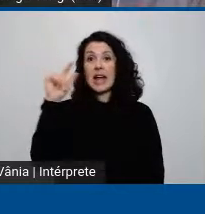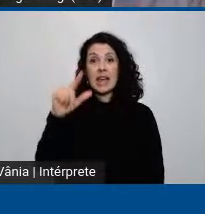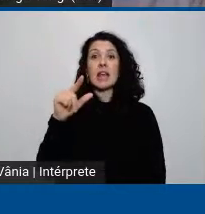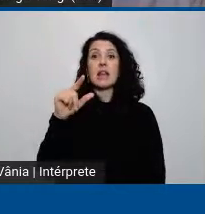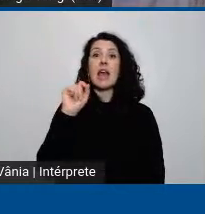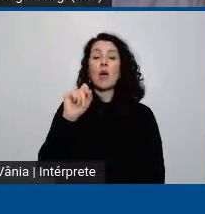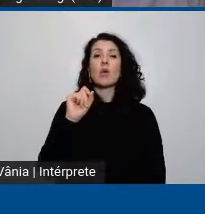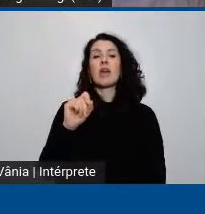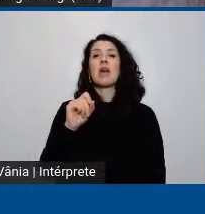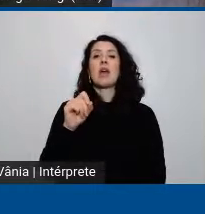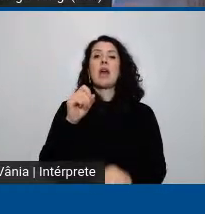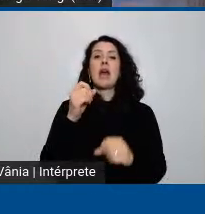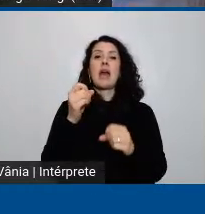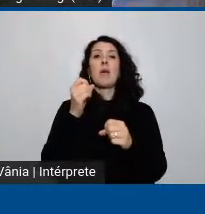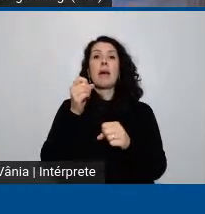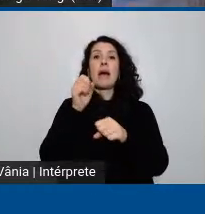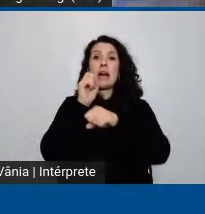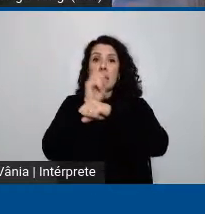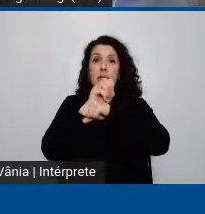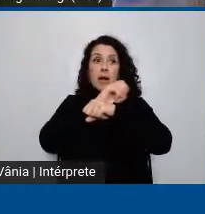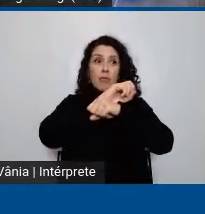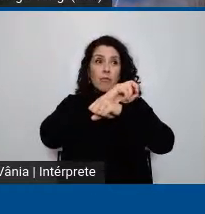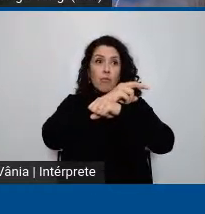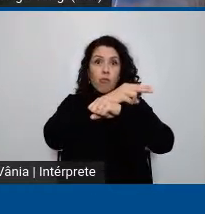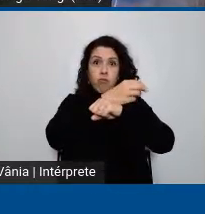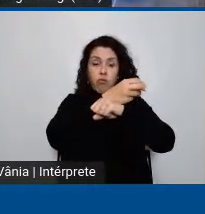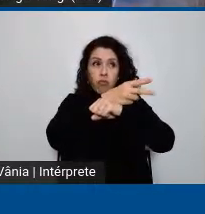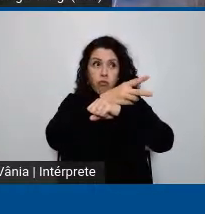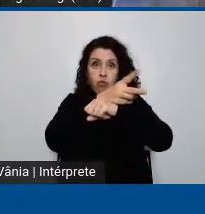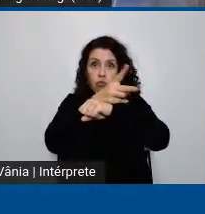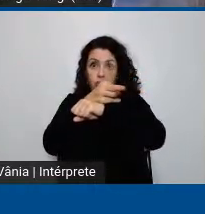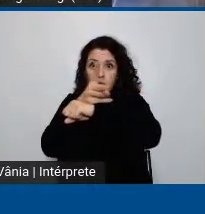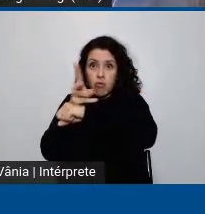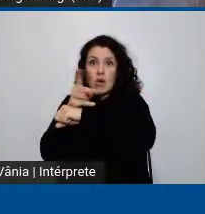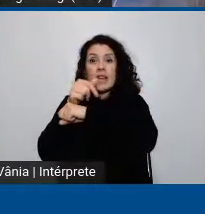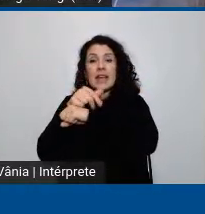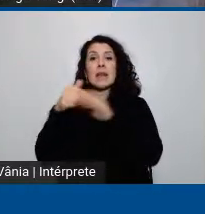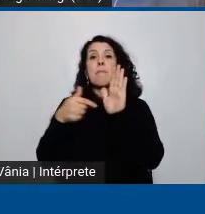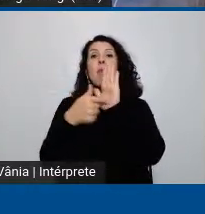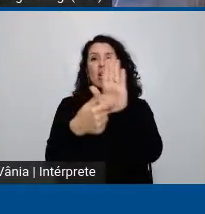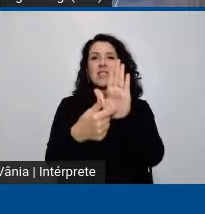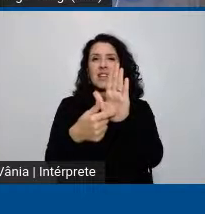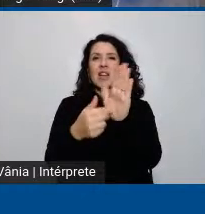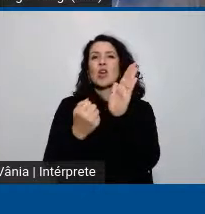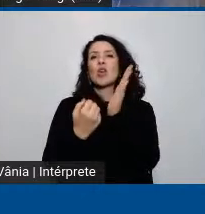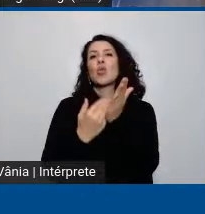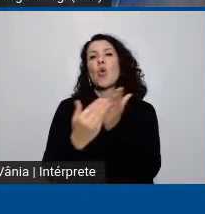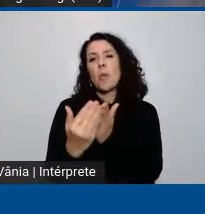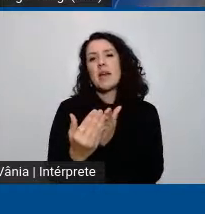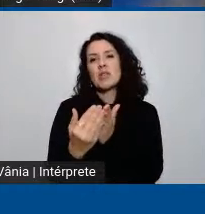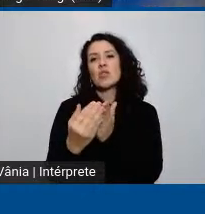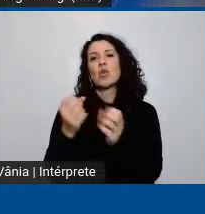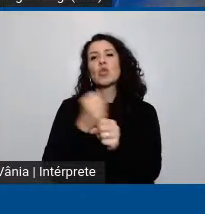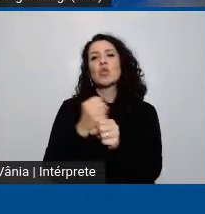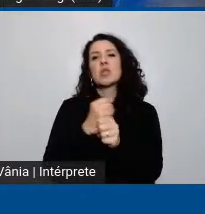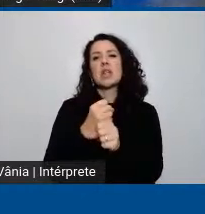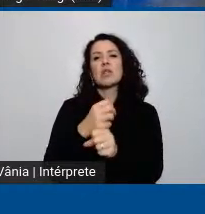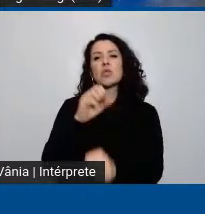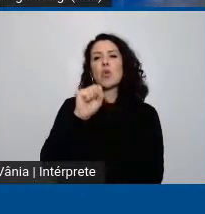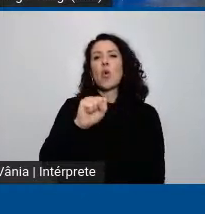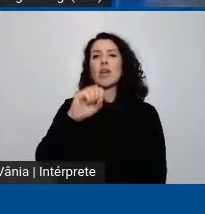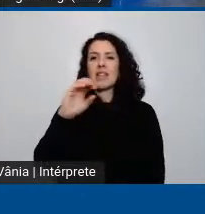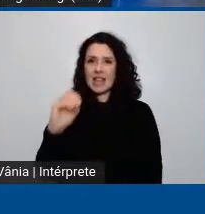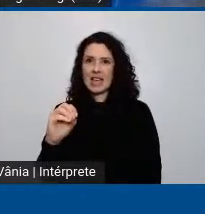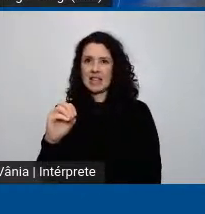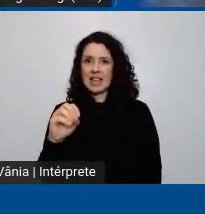catálogo no início dos anos 80. Né? E aqui mesmo, nesse catálogo,